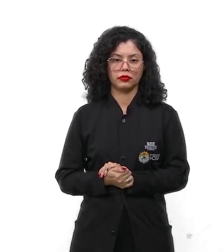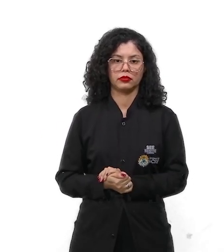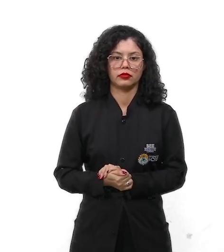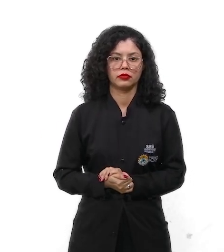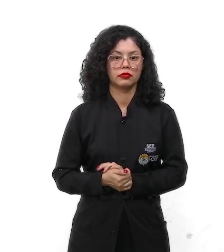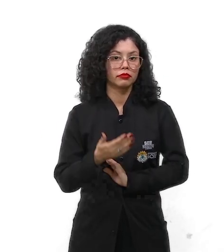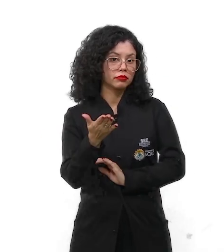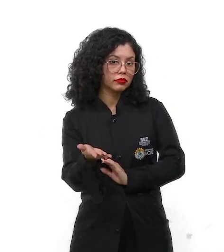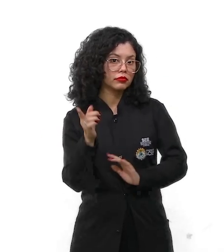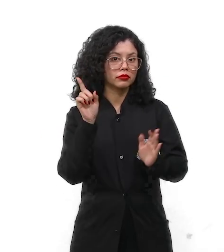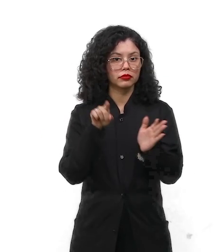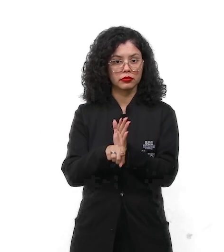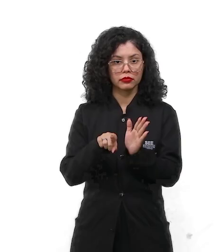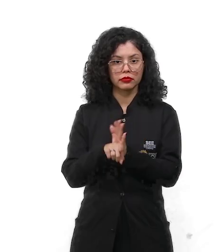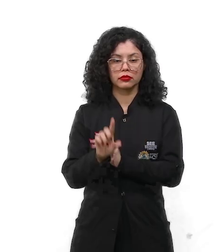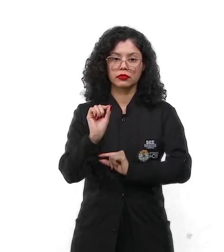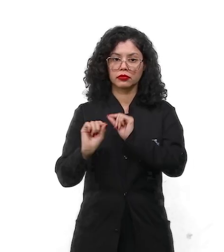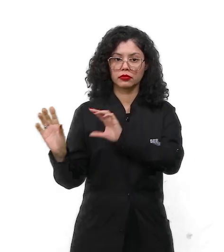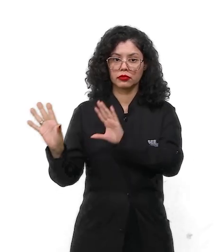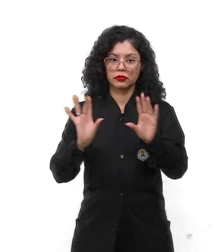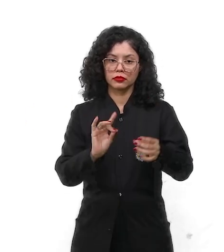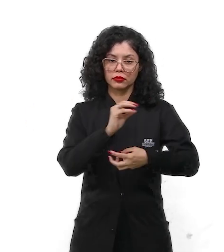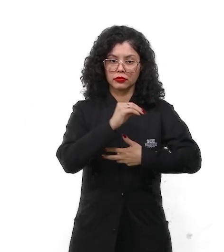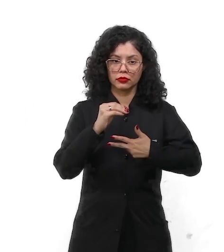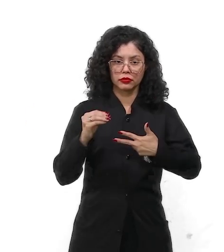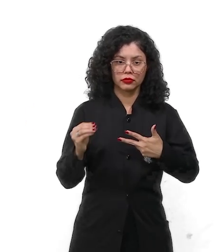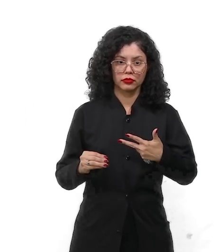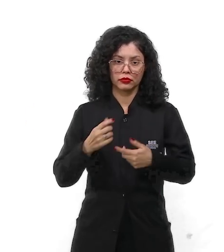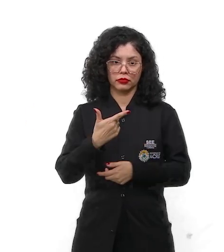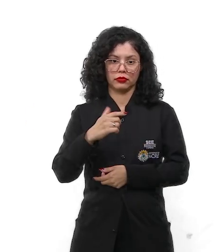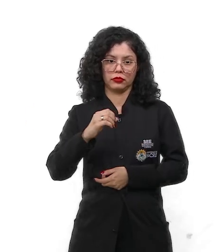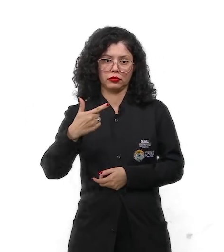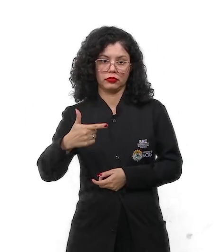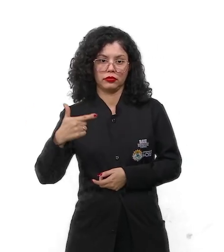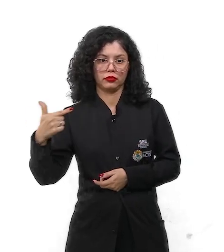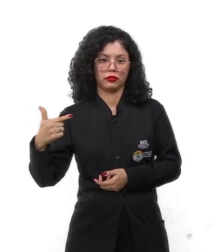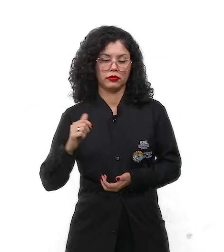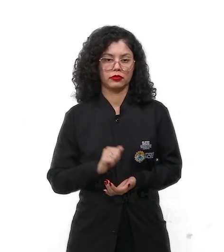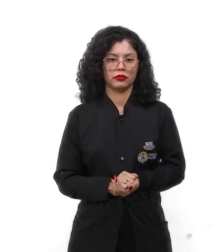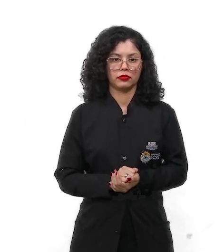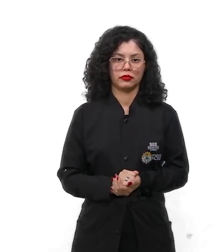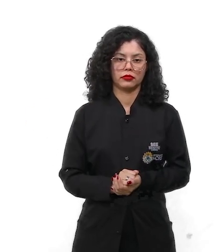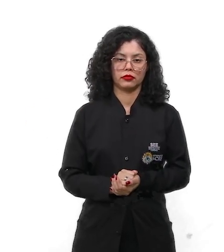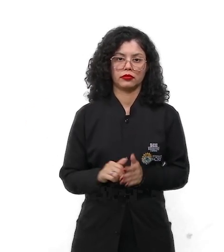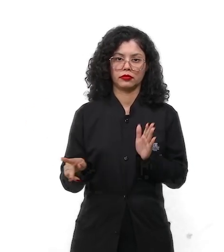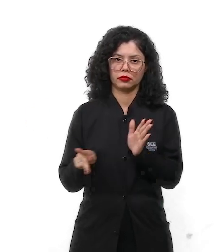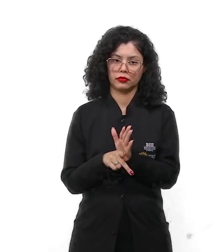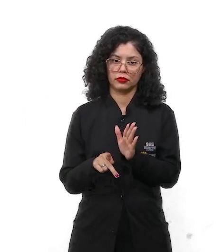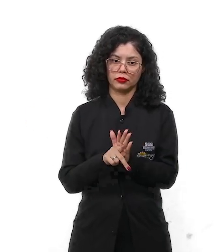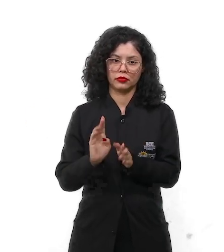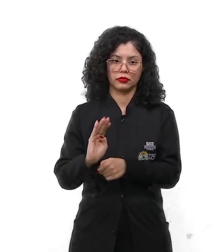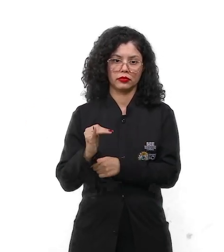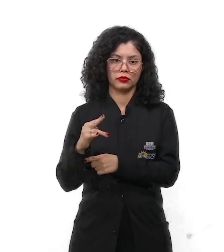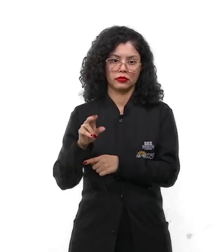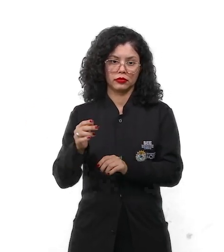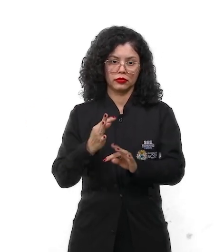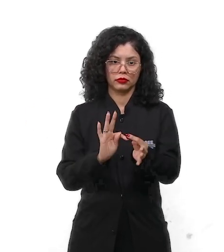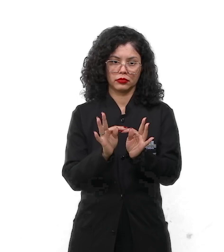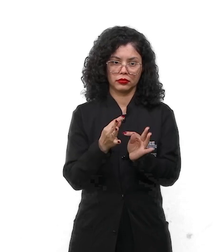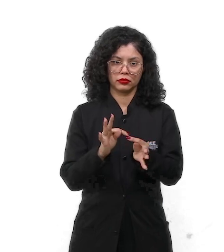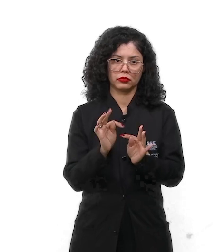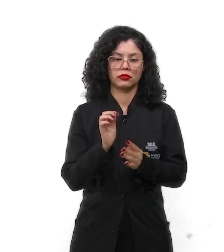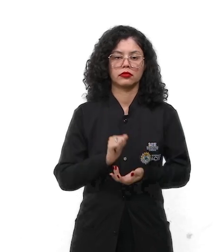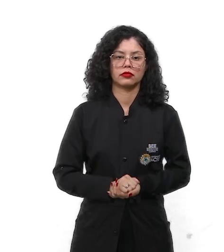Essa questão eu trouxe do Enem 2022. Uma ferramenta biotecnológica